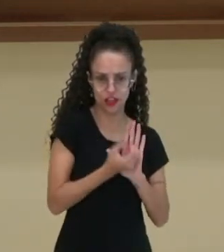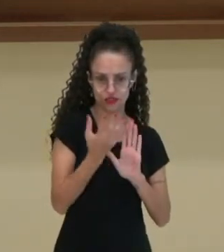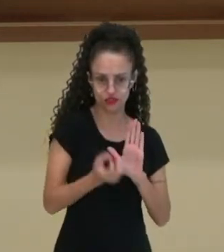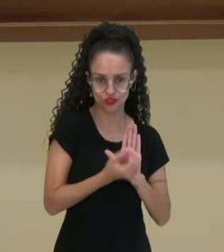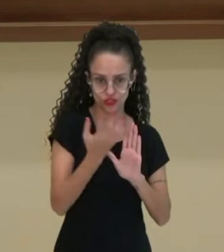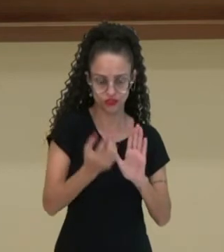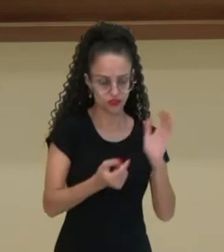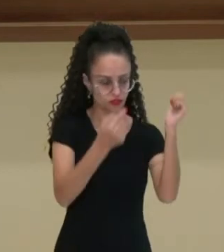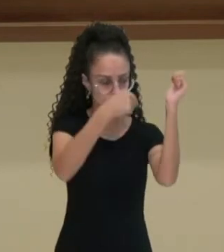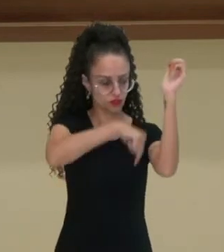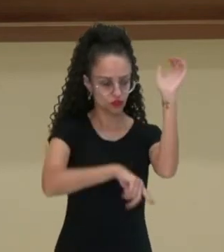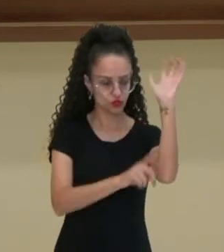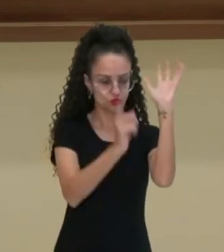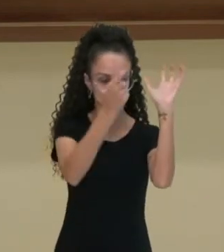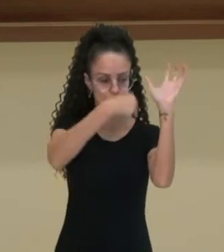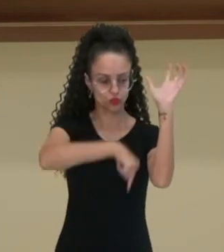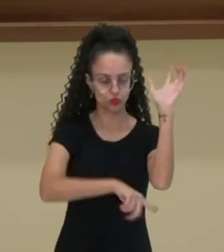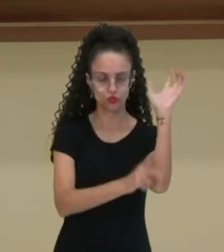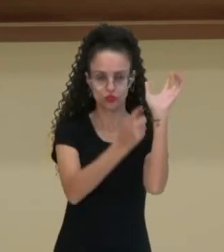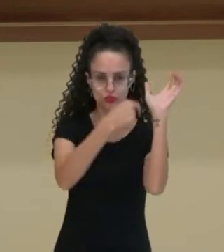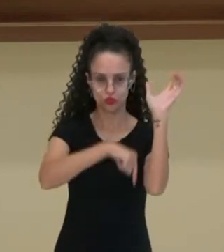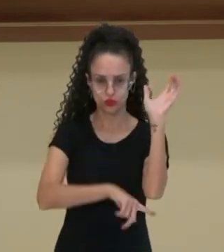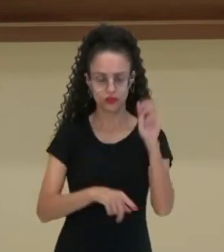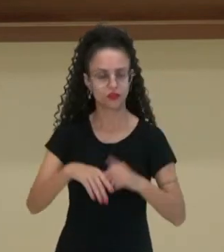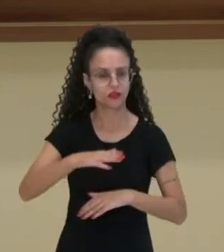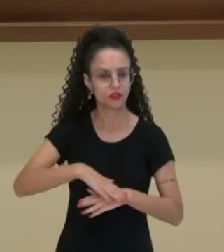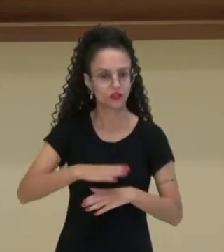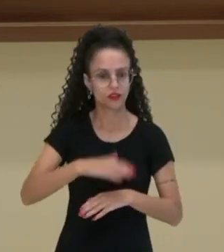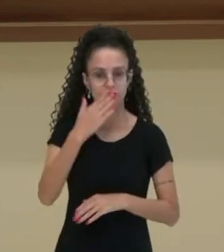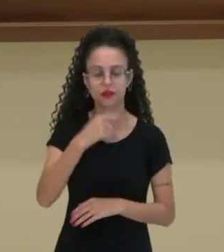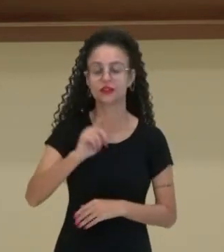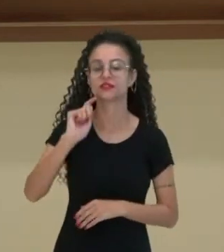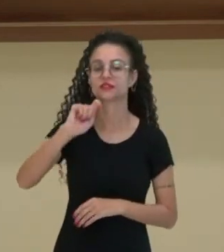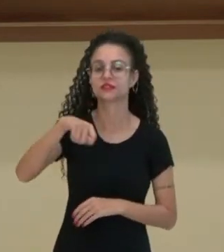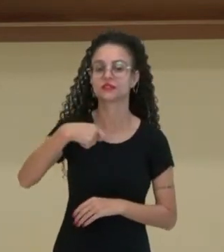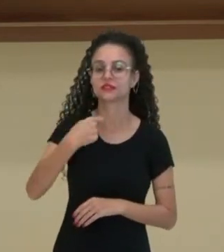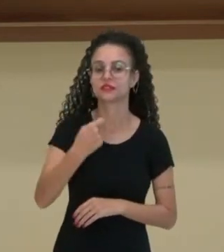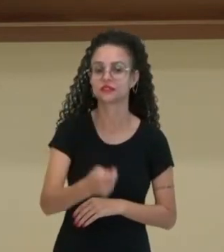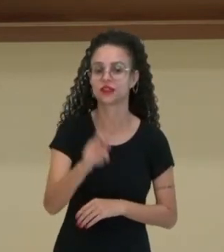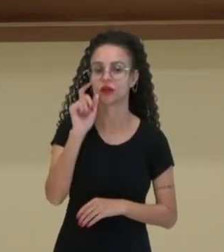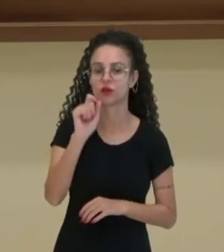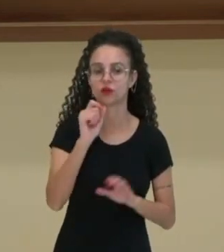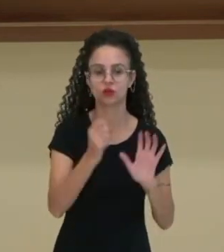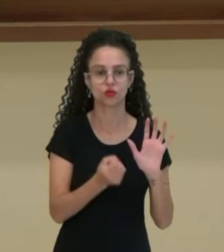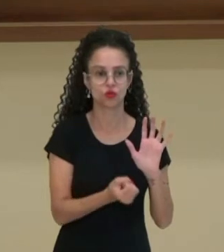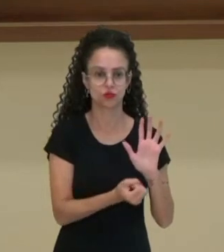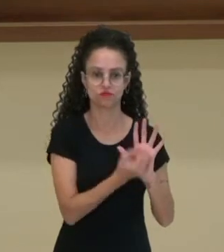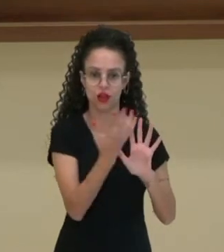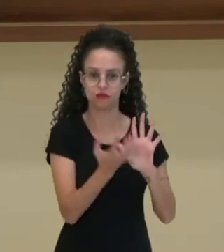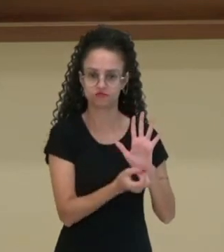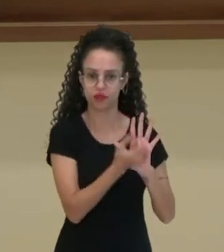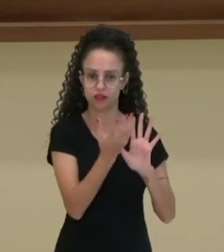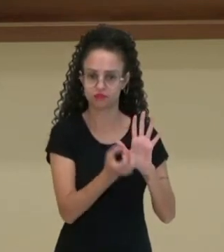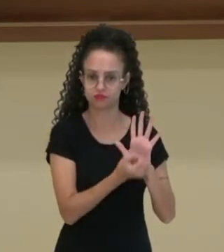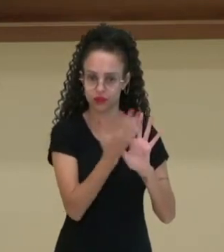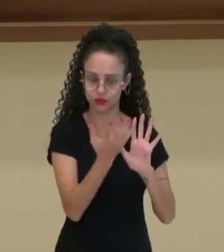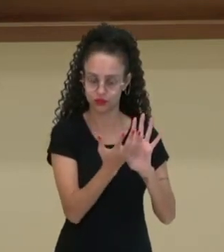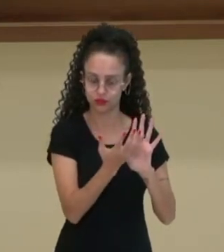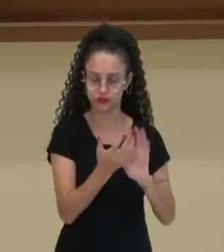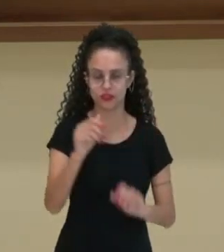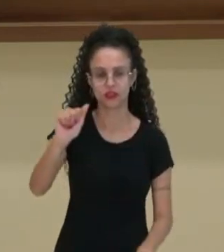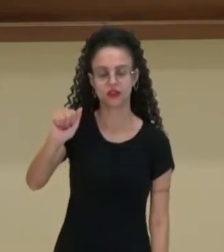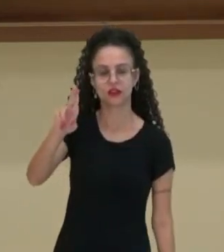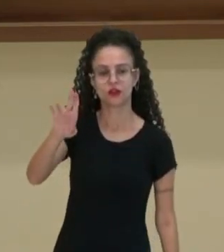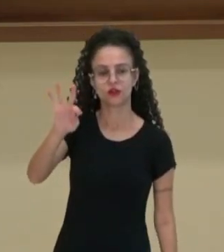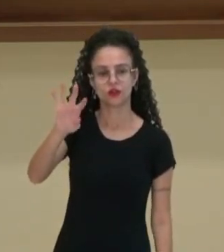fazer a fotossíntese, de produzir o próprio alimento, eles são chamados de organismos autotróficos ou